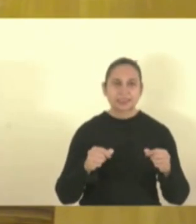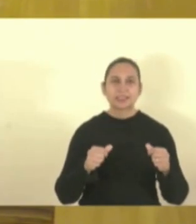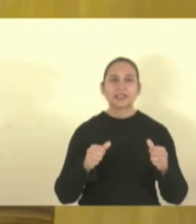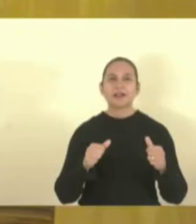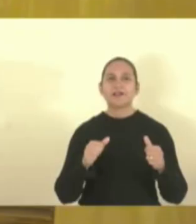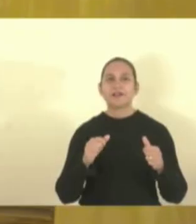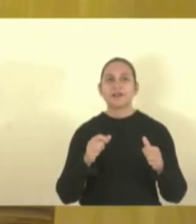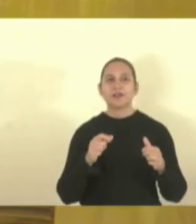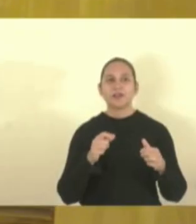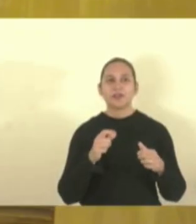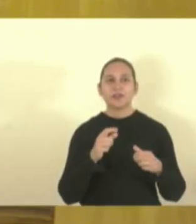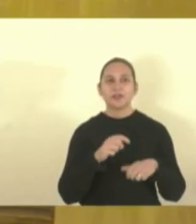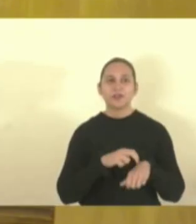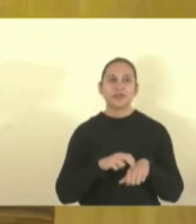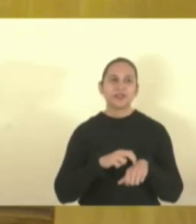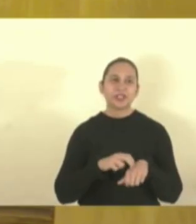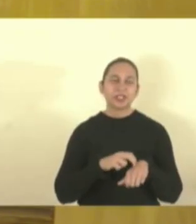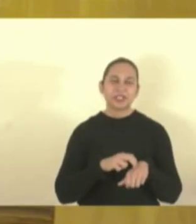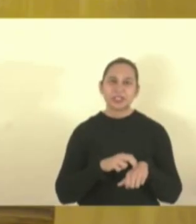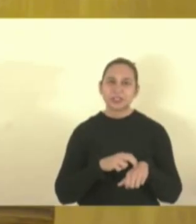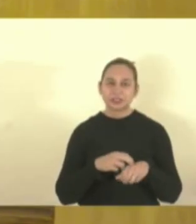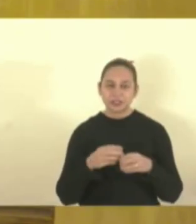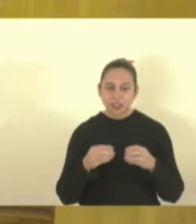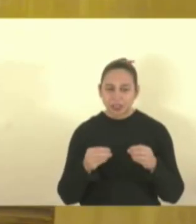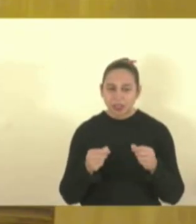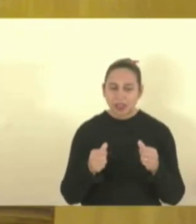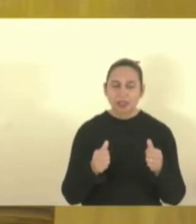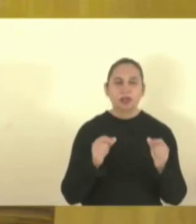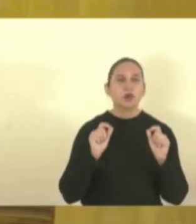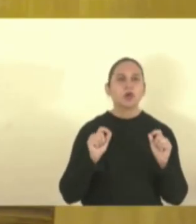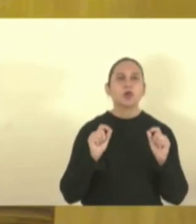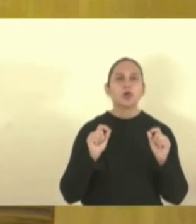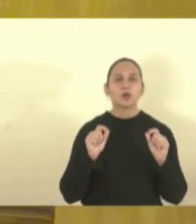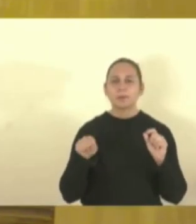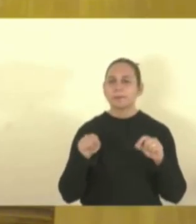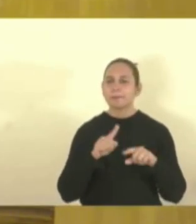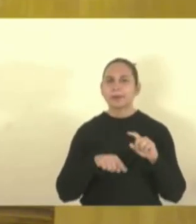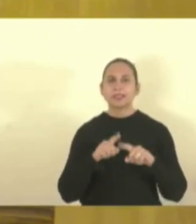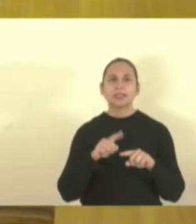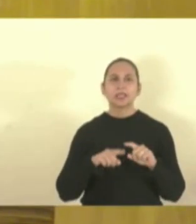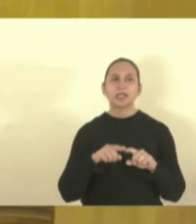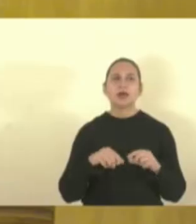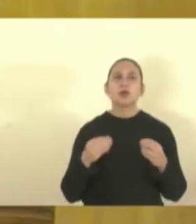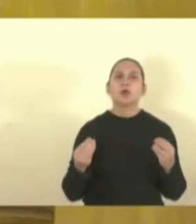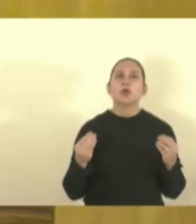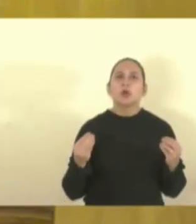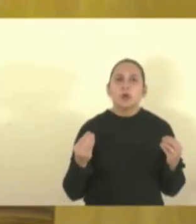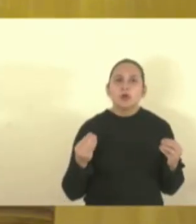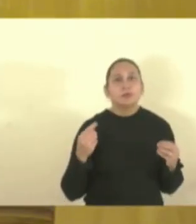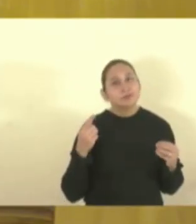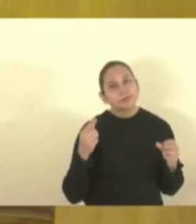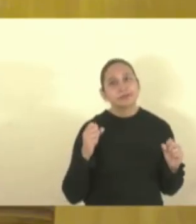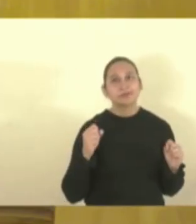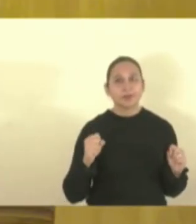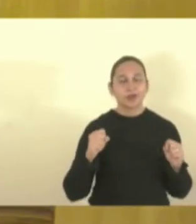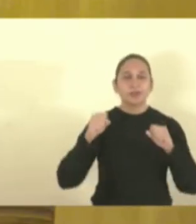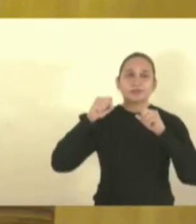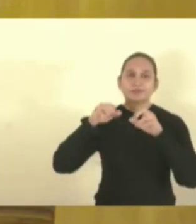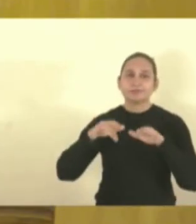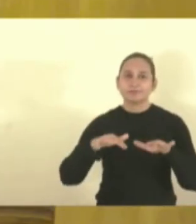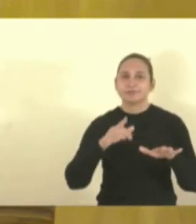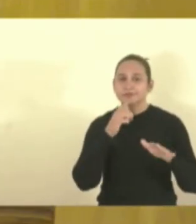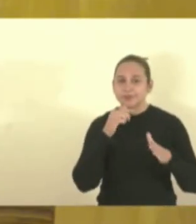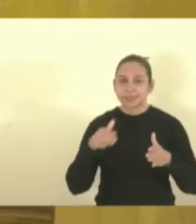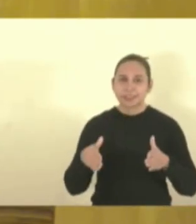extremamente rica em nitrogênio e fósforo. E a grande pergunta é: de onde veio esse material? Provavelmente veio da bacia hidrográfica, de movimentação